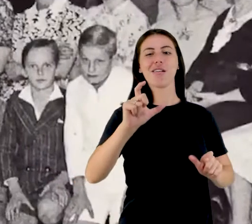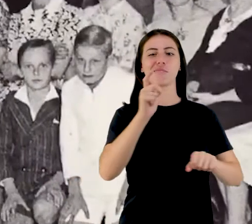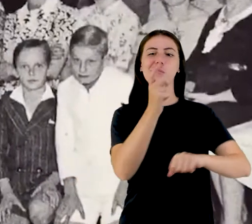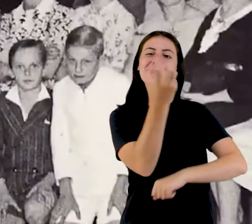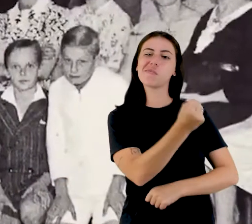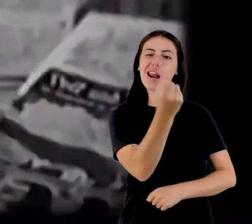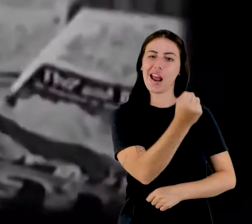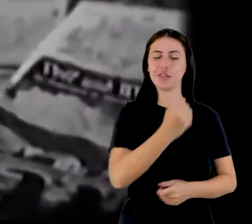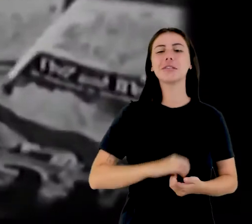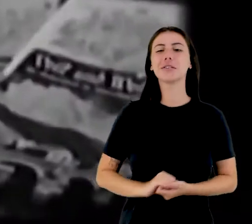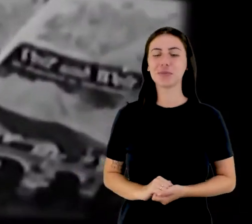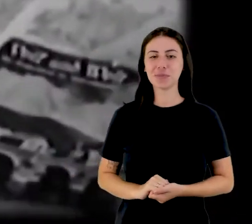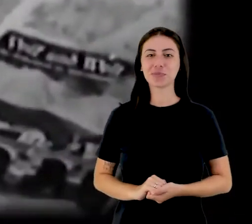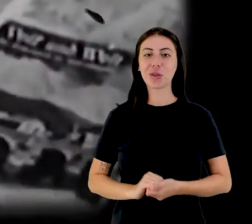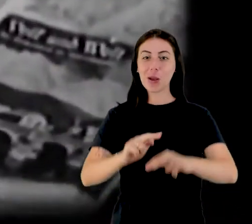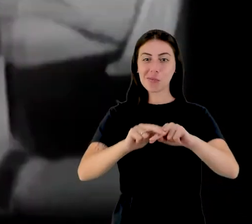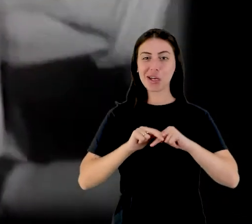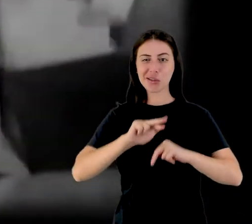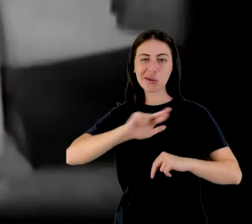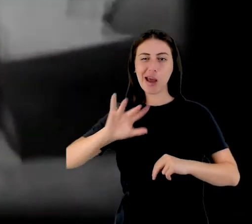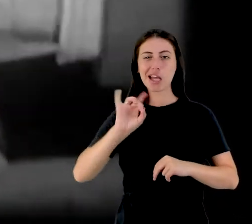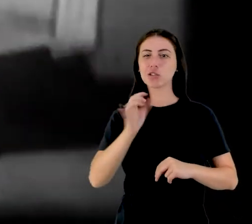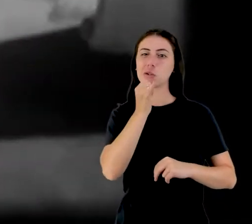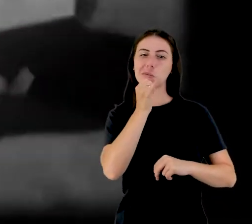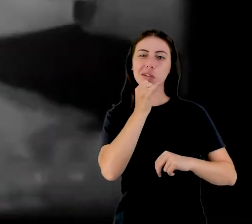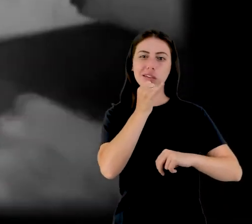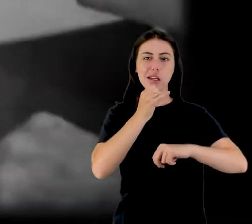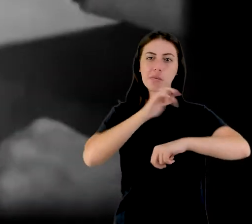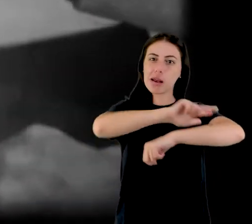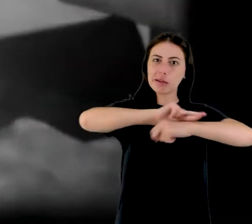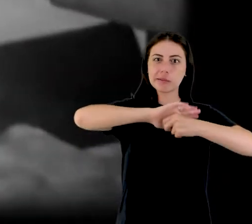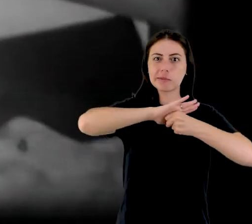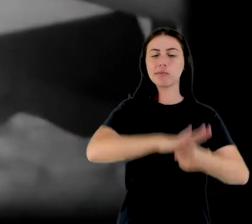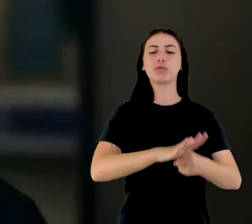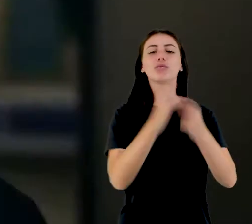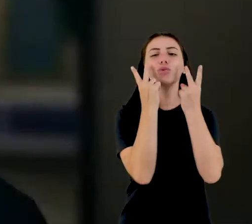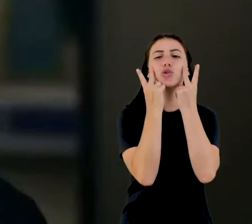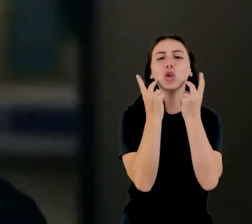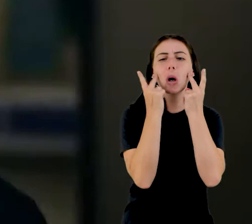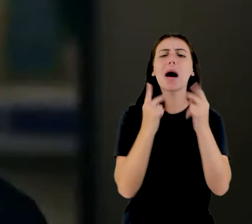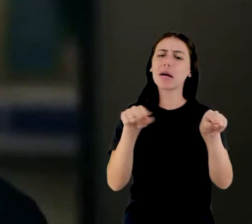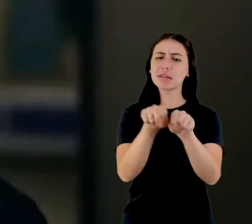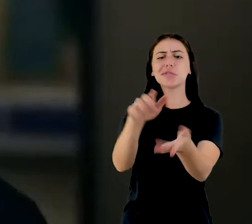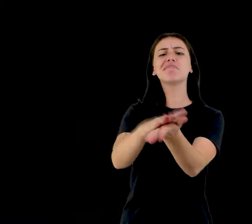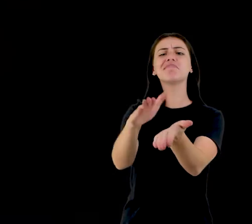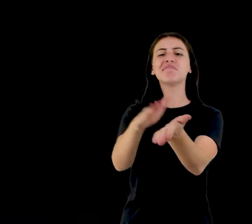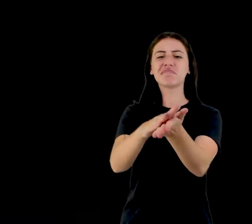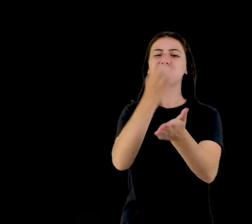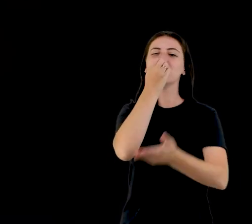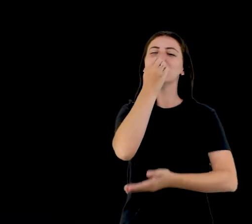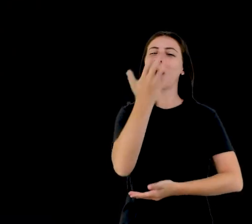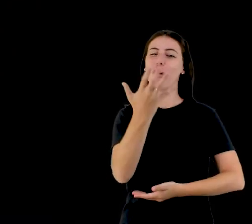que aceitava tais ideologias e tais práticas como sendo não só comuns, como louváveis.